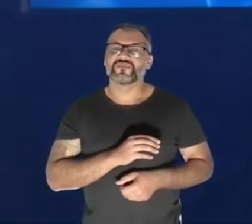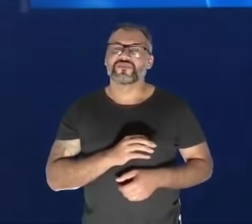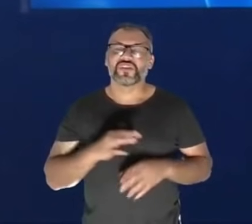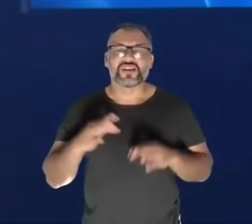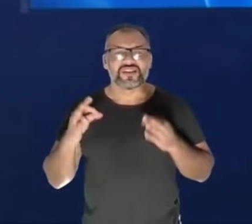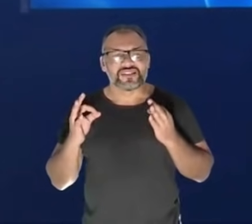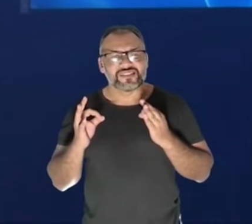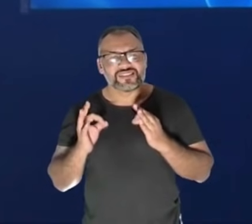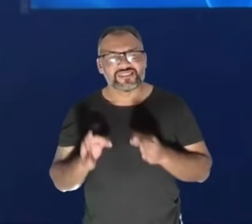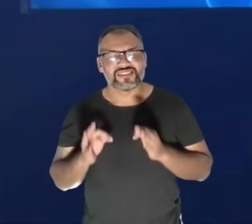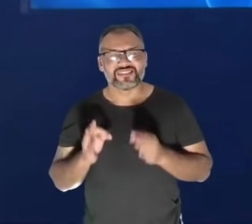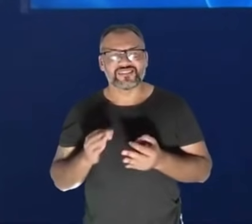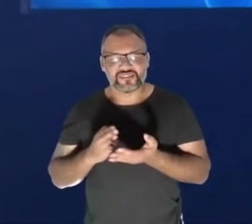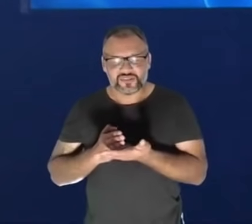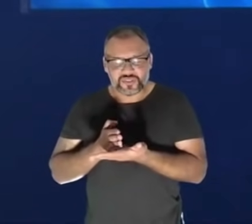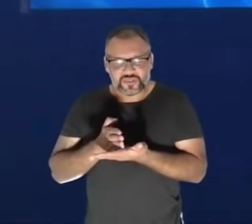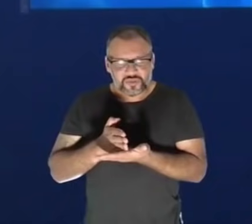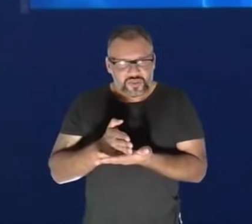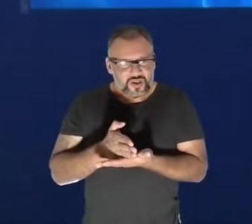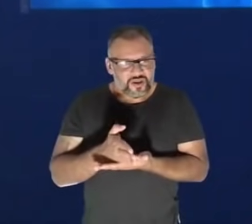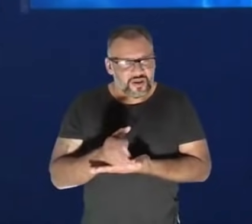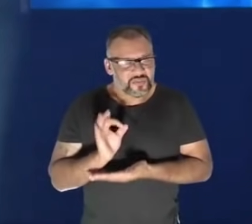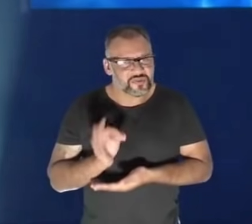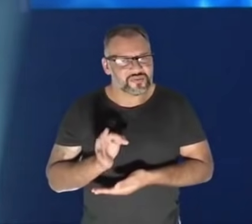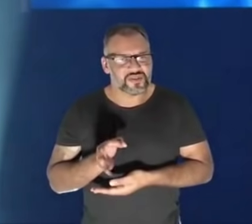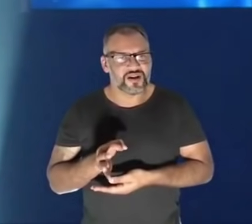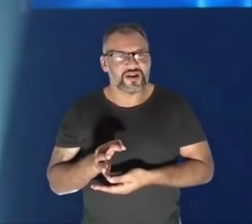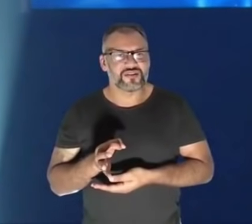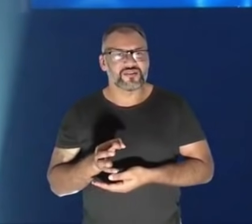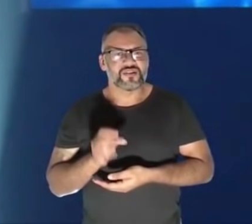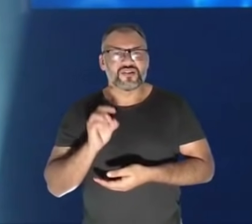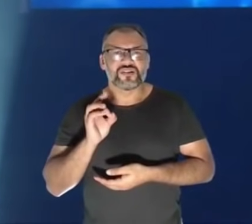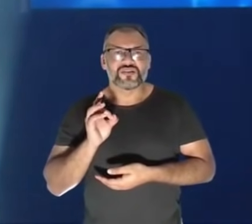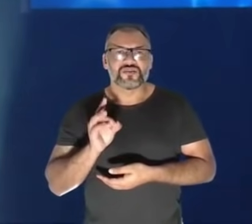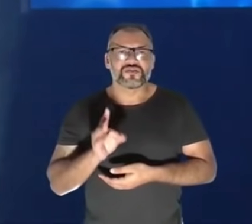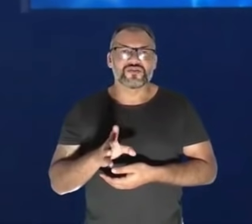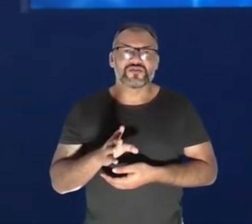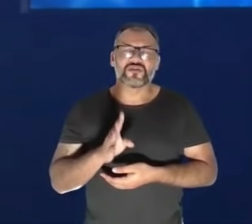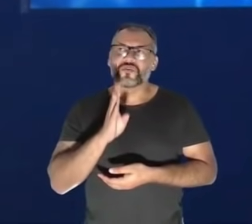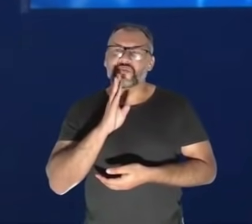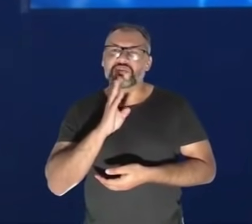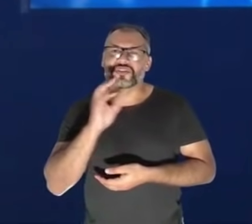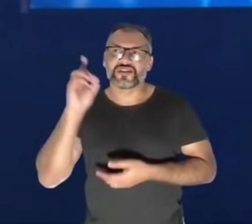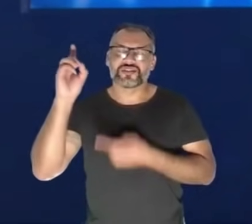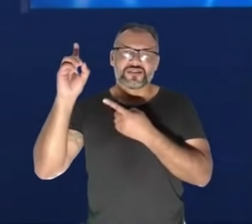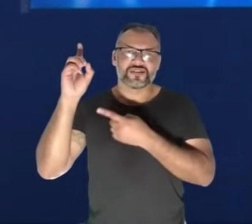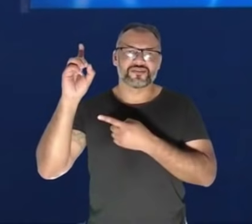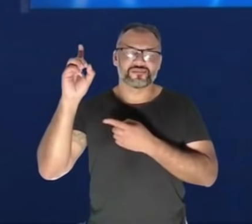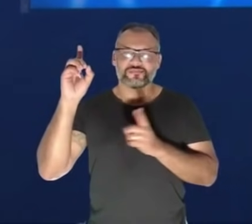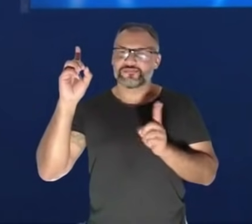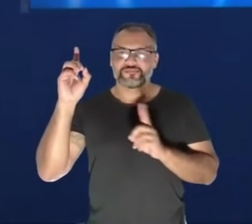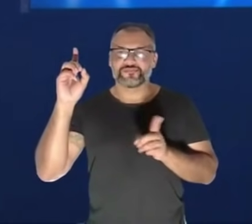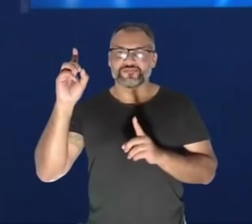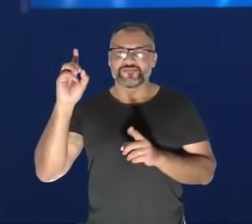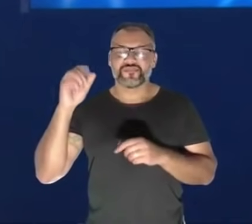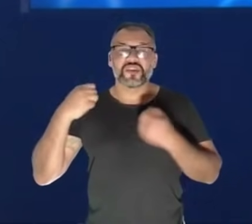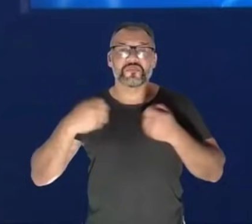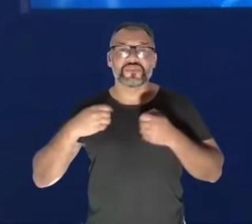quanto de conhecimento que a gente adquiriu mas é a experiência é experiência